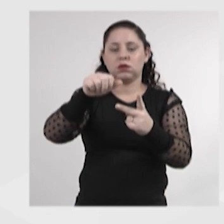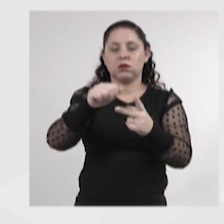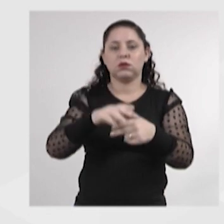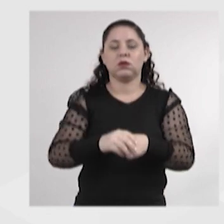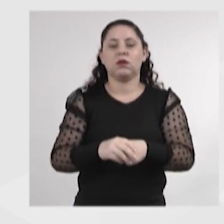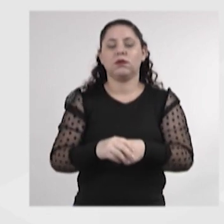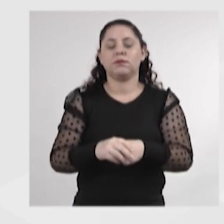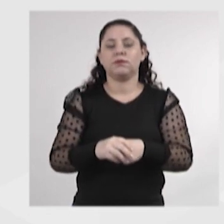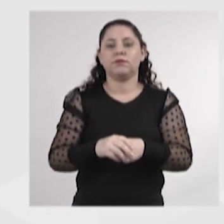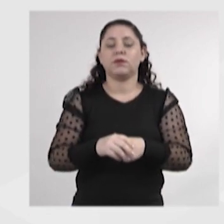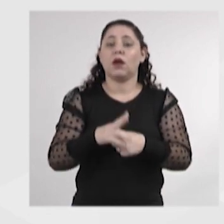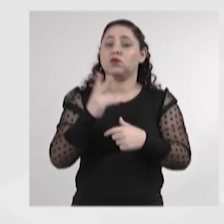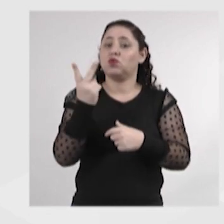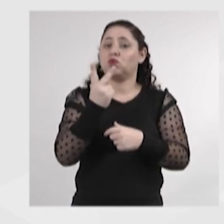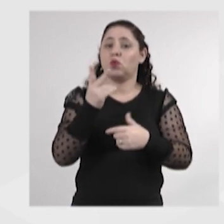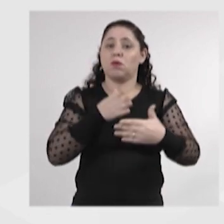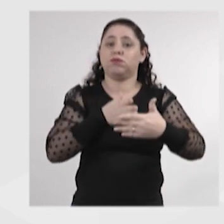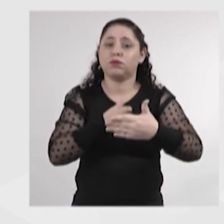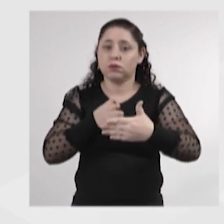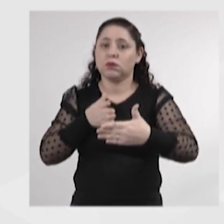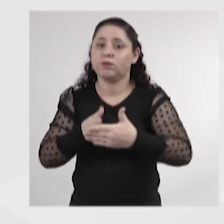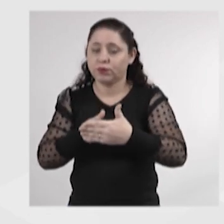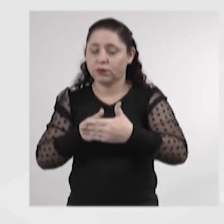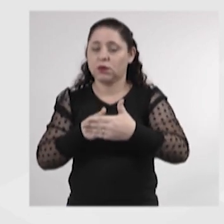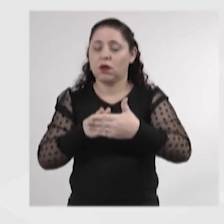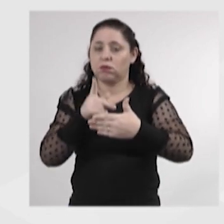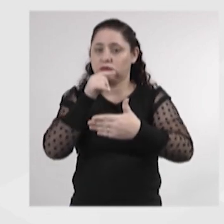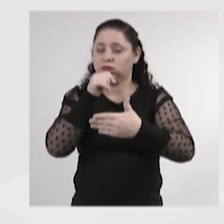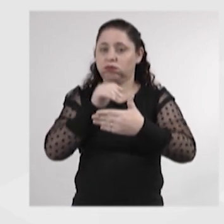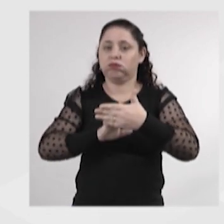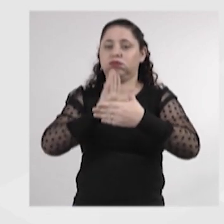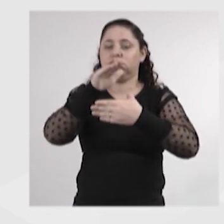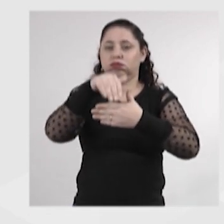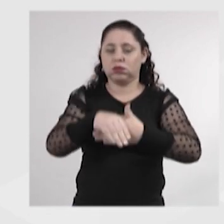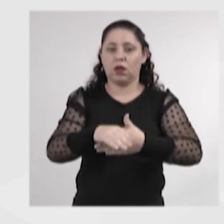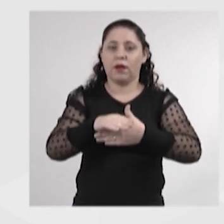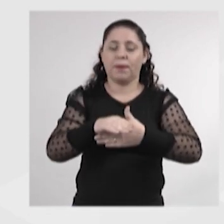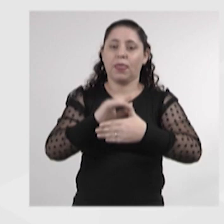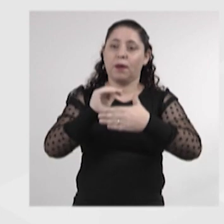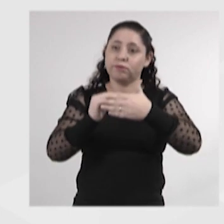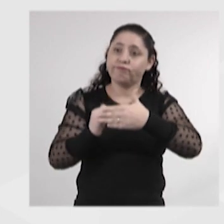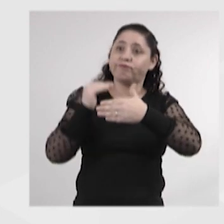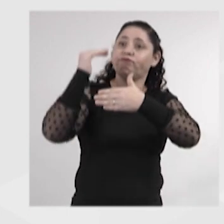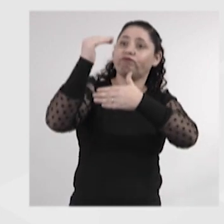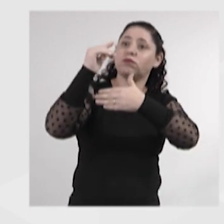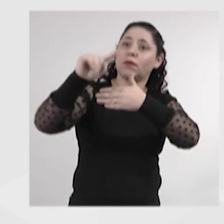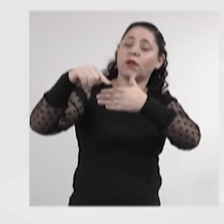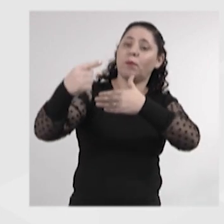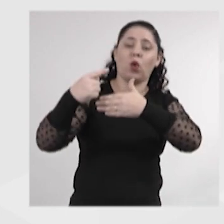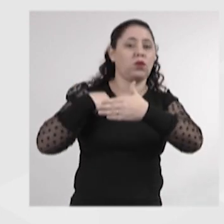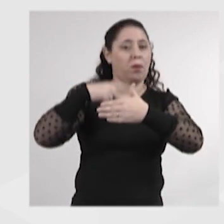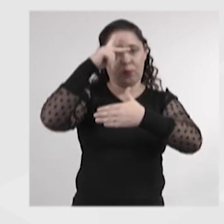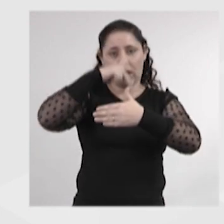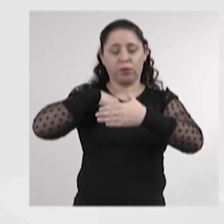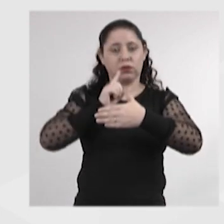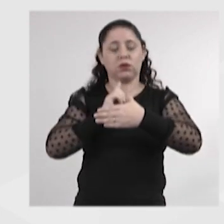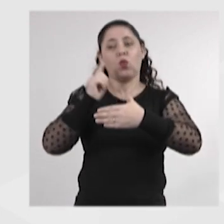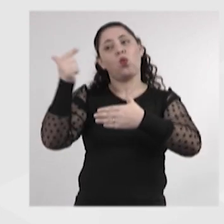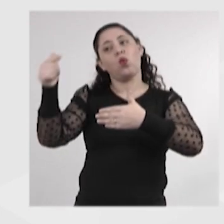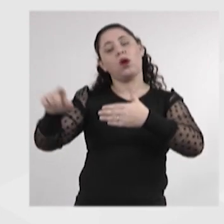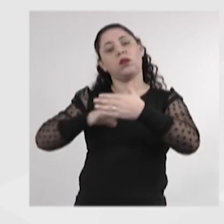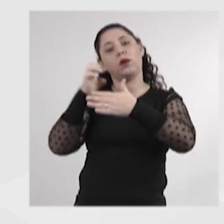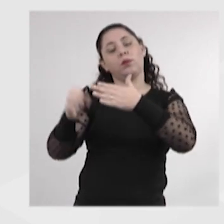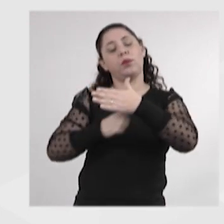Paranapanema. Então, essas 2 barragens são os limites de montante do nosso monitoramento. Para cima dessas 2 já não é mais o nosso quintal. Então, as outras empresas